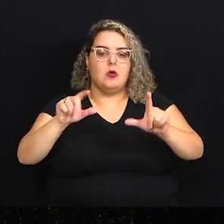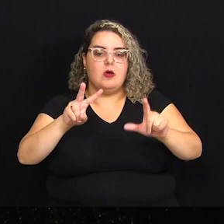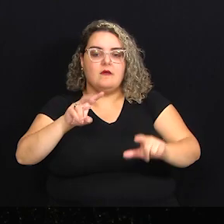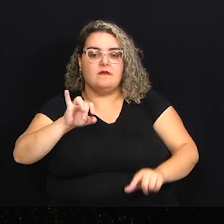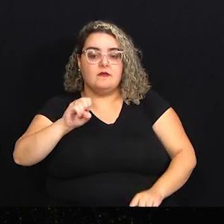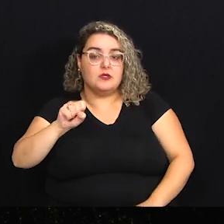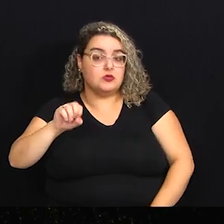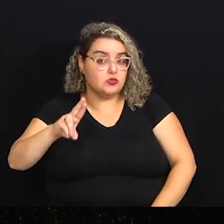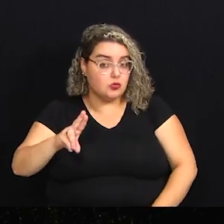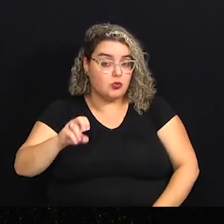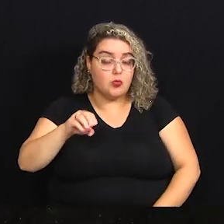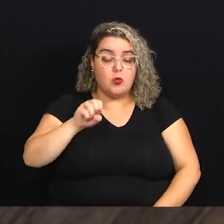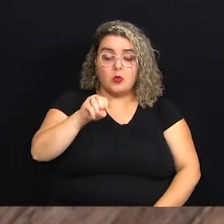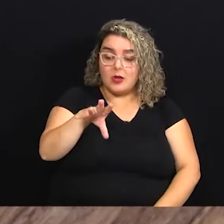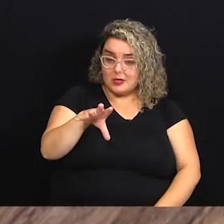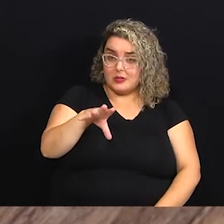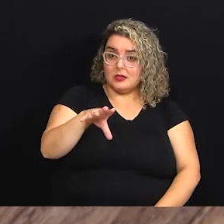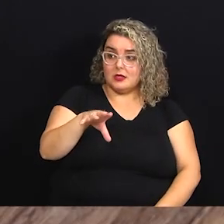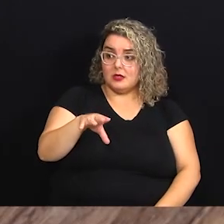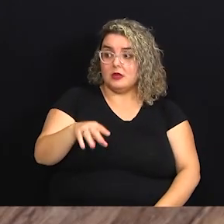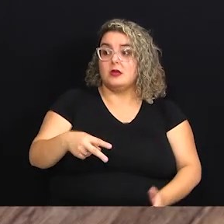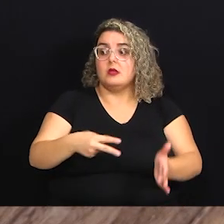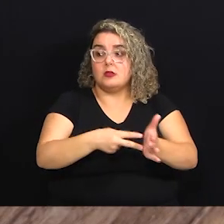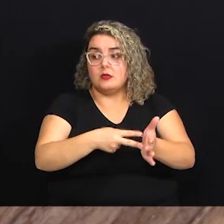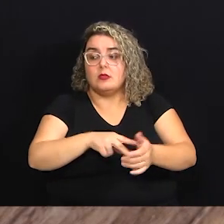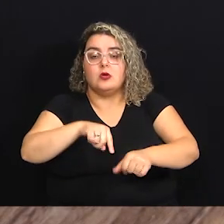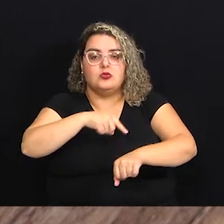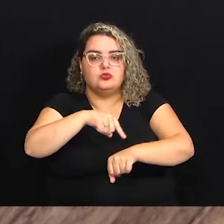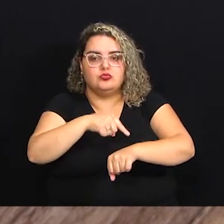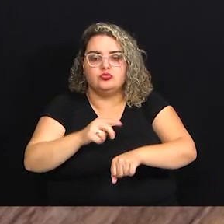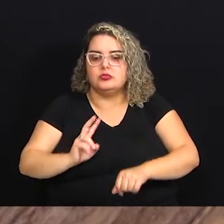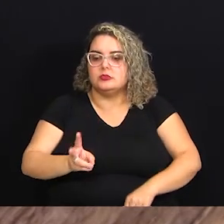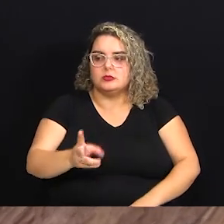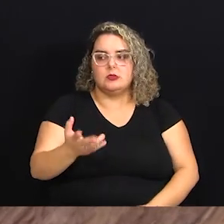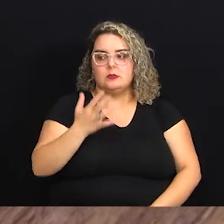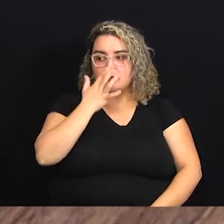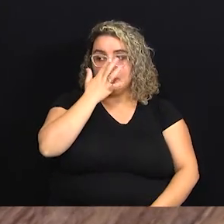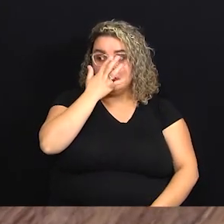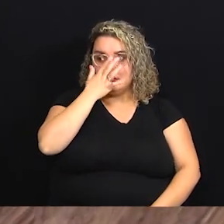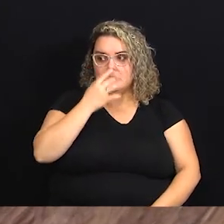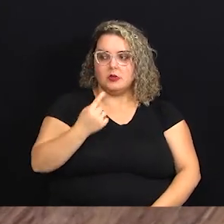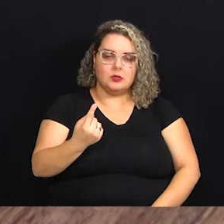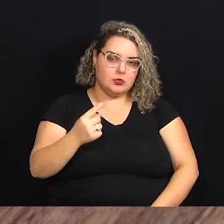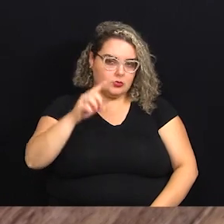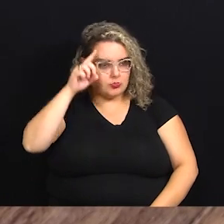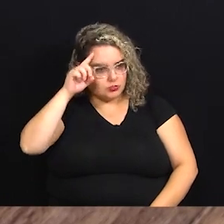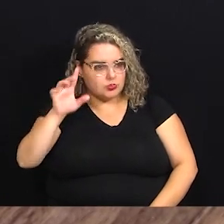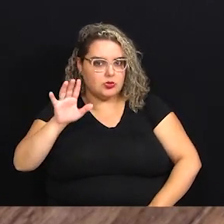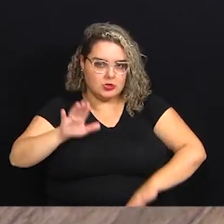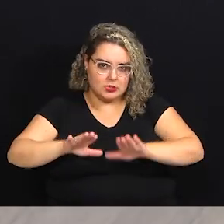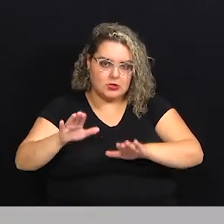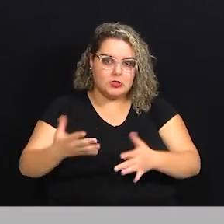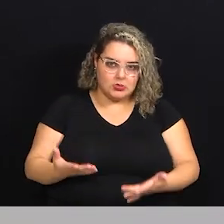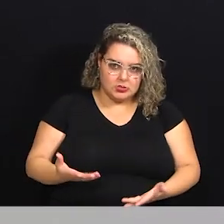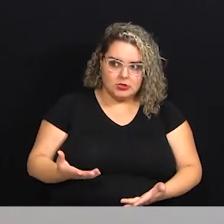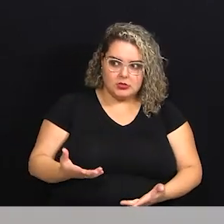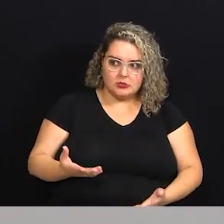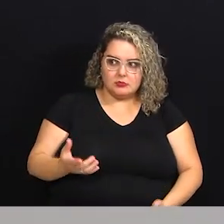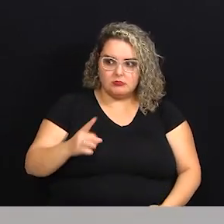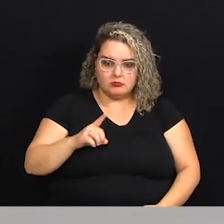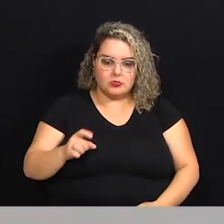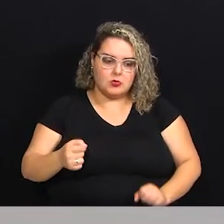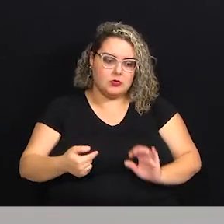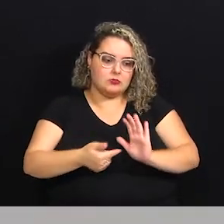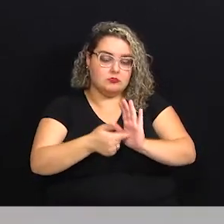algum visor ou algum LED aceso. Aquele aparelho, ele está consumindo o tempo todo. Em um dia, talvez